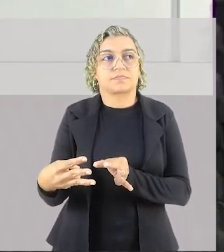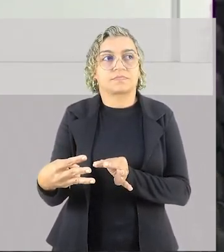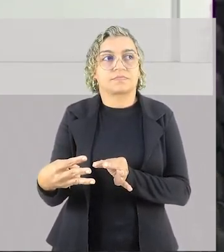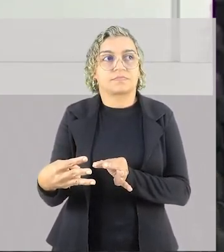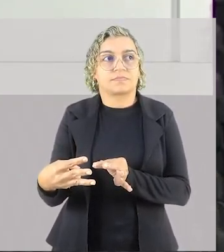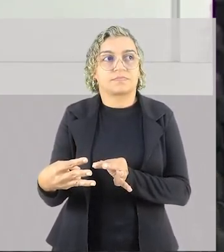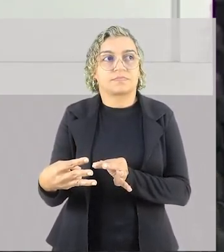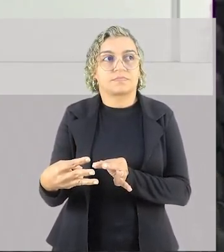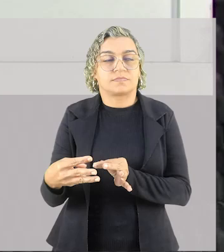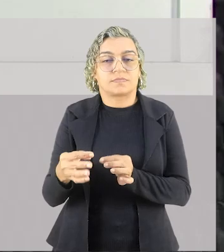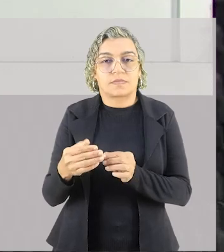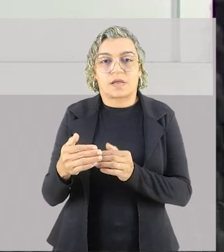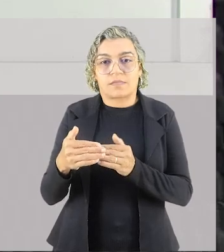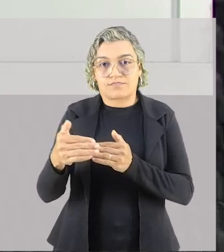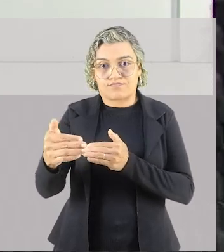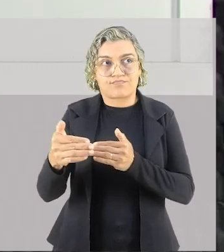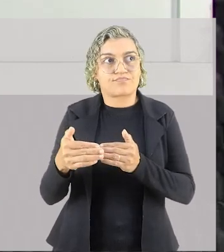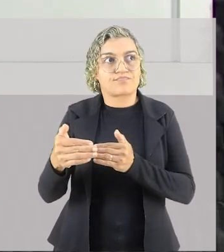de espessura.